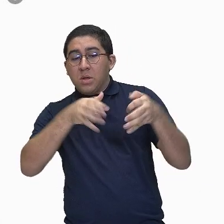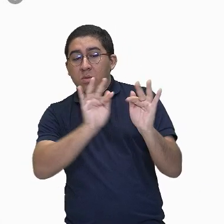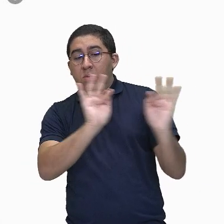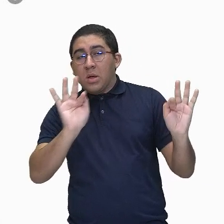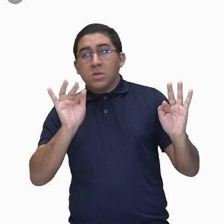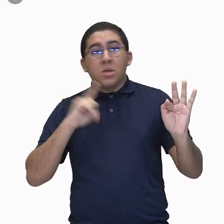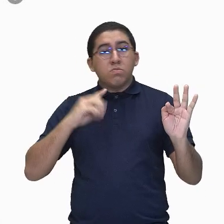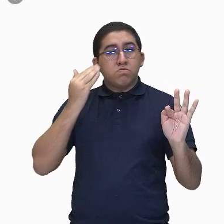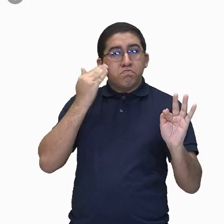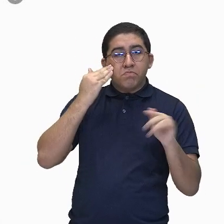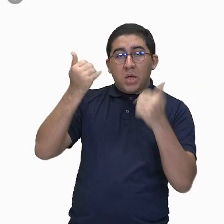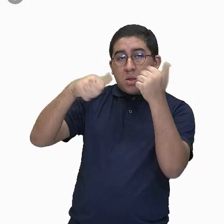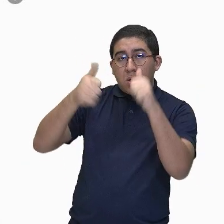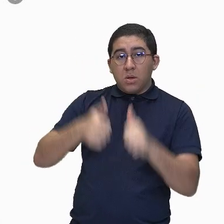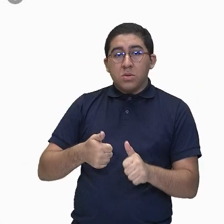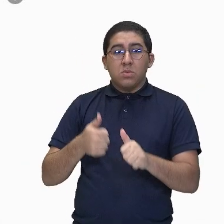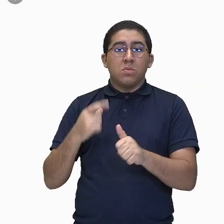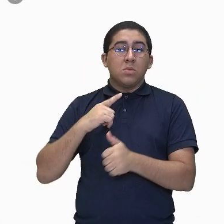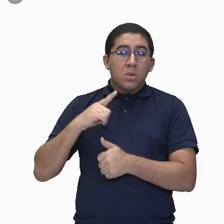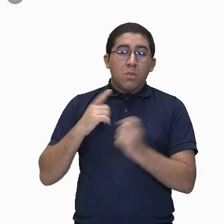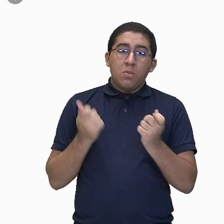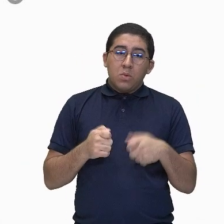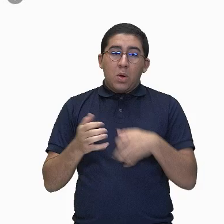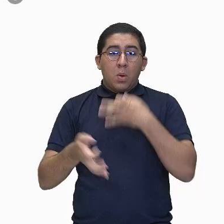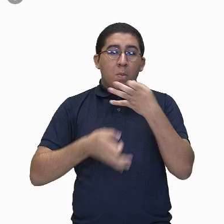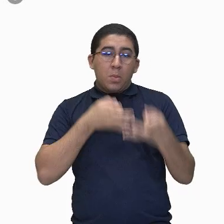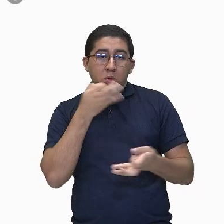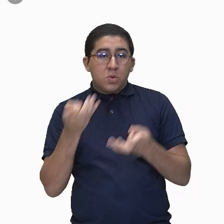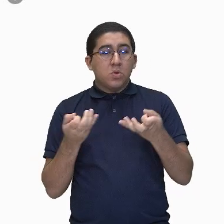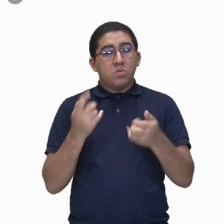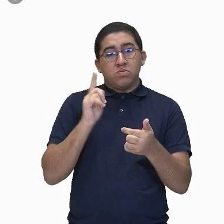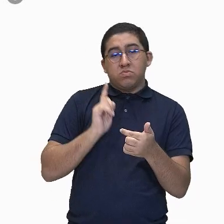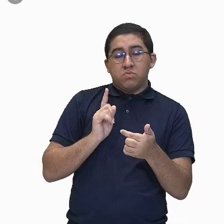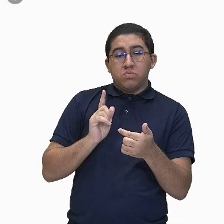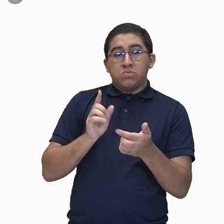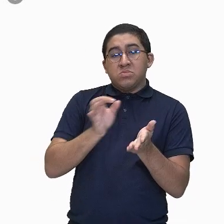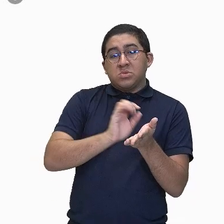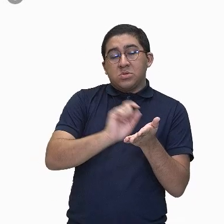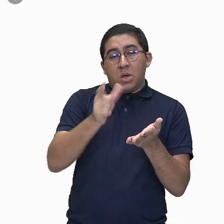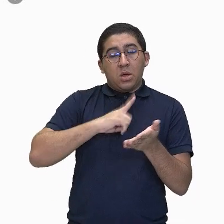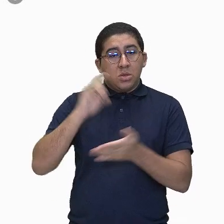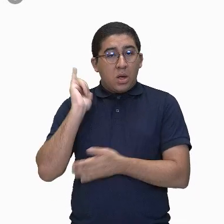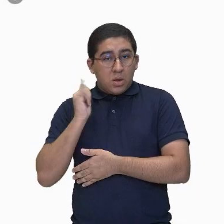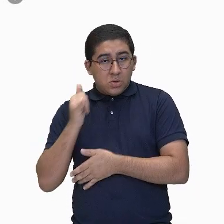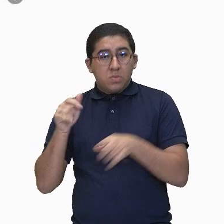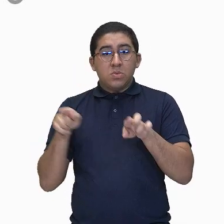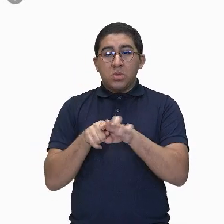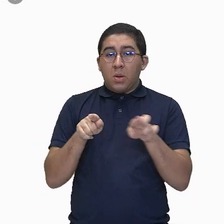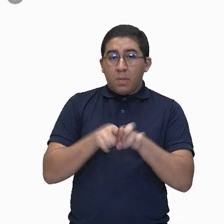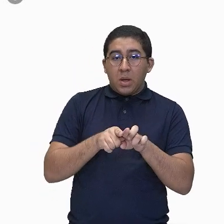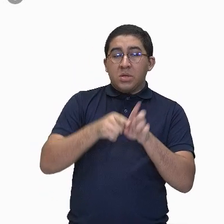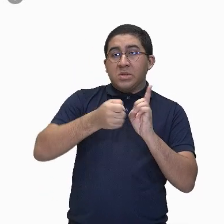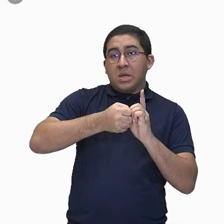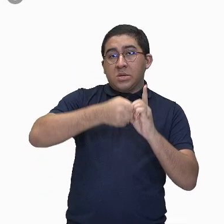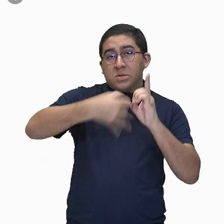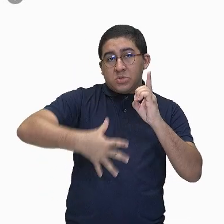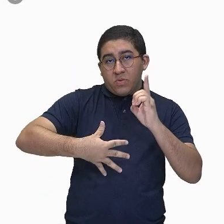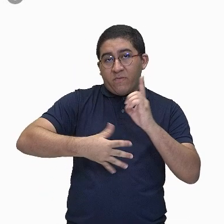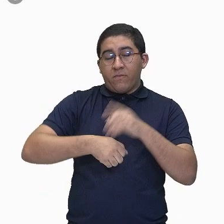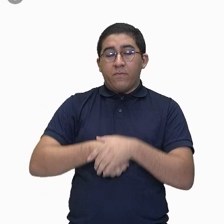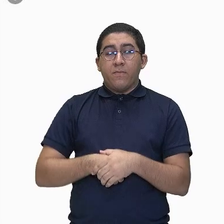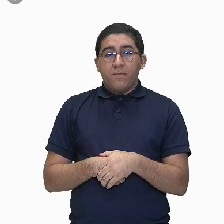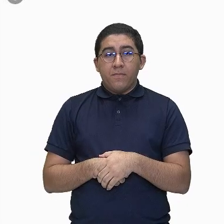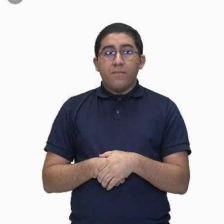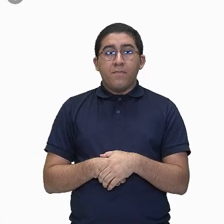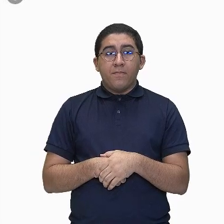em textos narrativos, argumentativos e descritivos. Então, observe que também o escritor, no momento